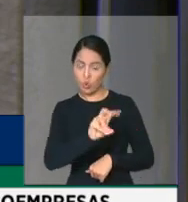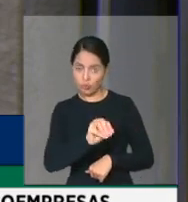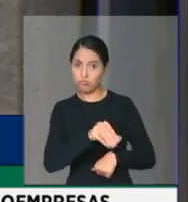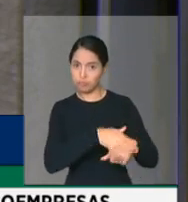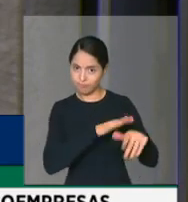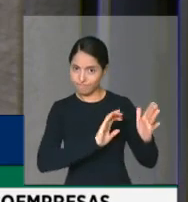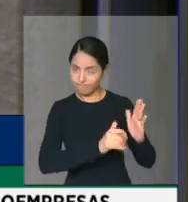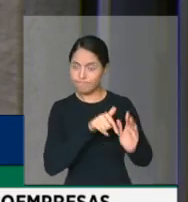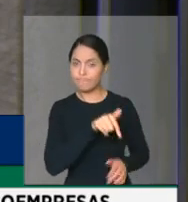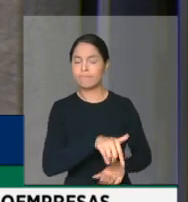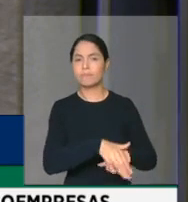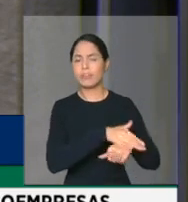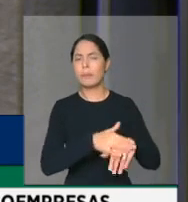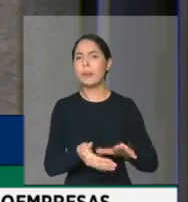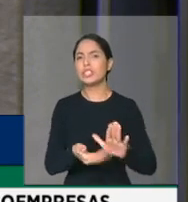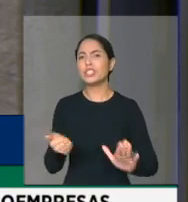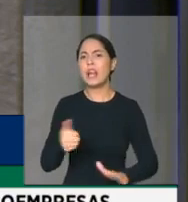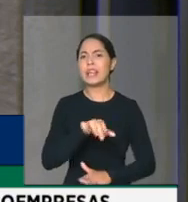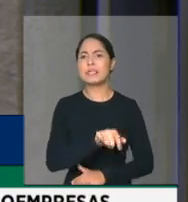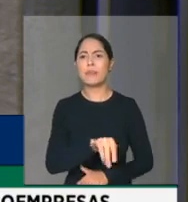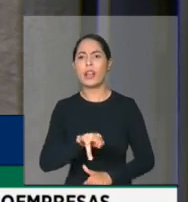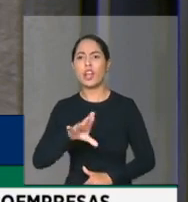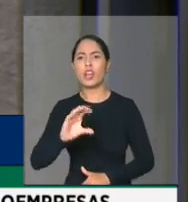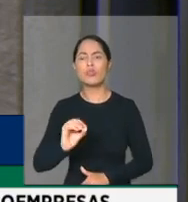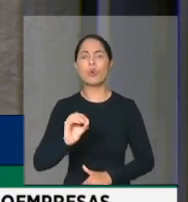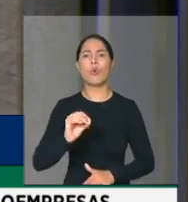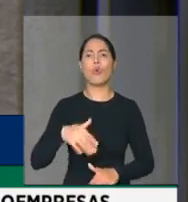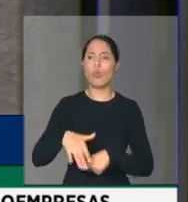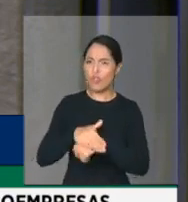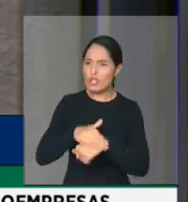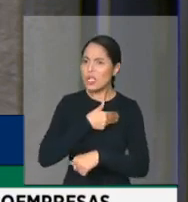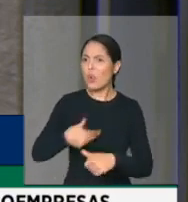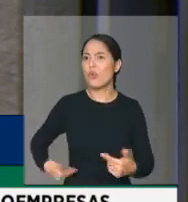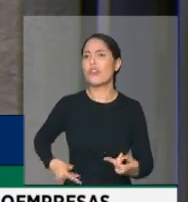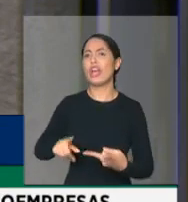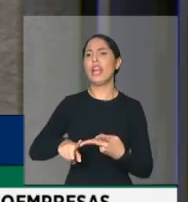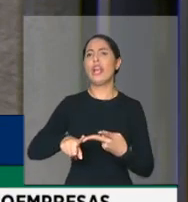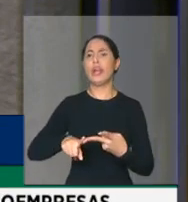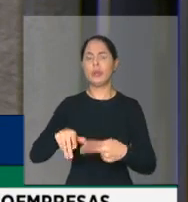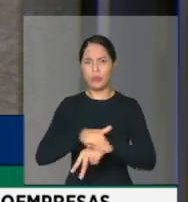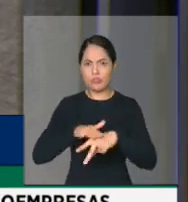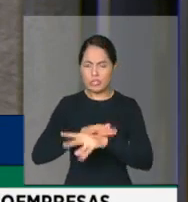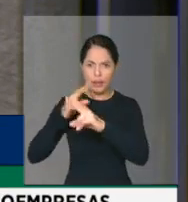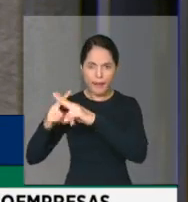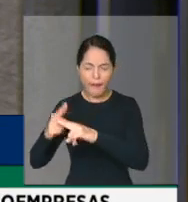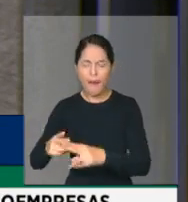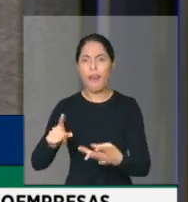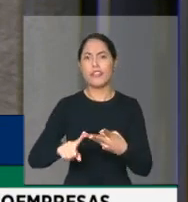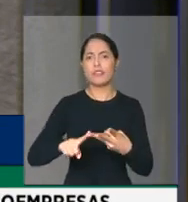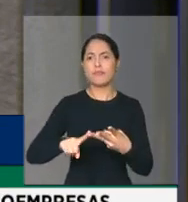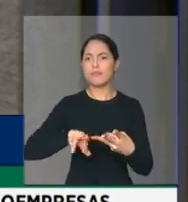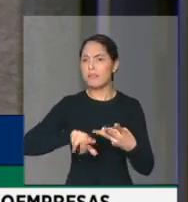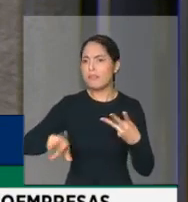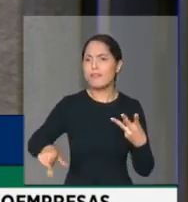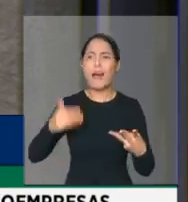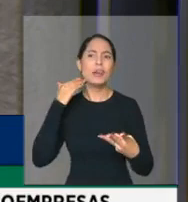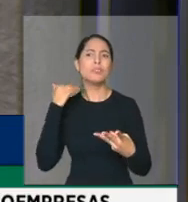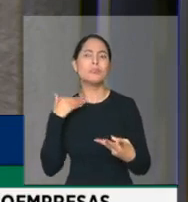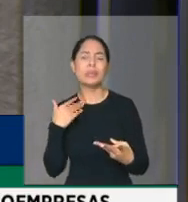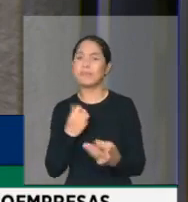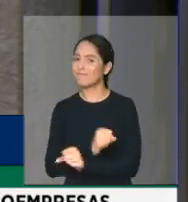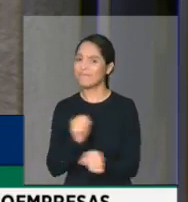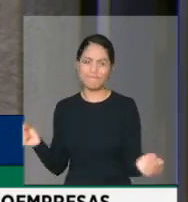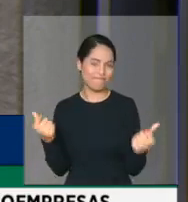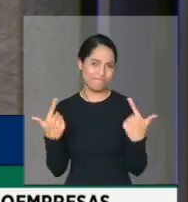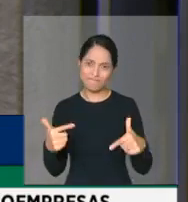que é essa remuneração. Eu tentei, conversei com o governo, conversei com o presidente da Caixa, com o presidente de outros bancos, porque não é possível,